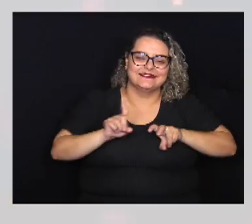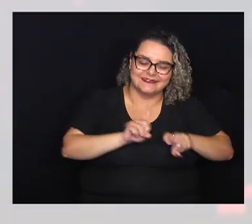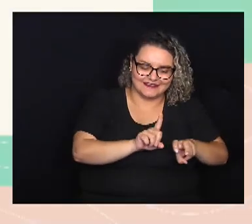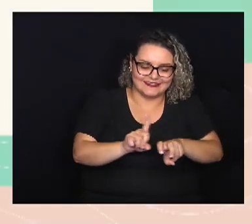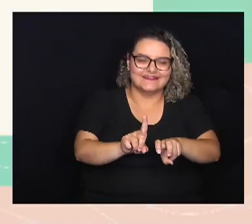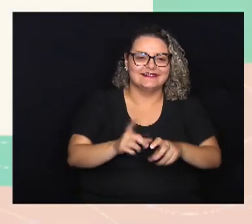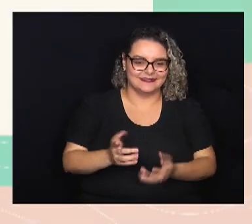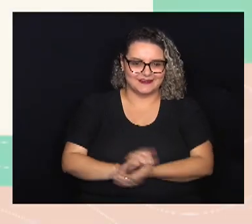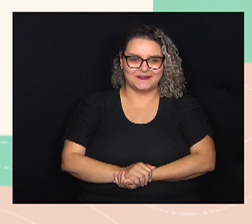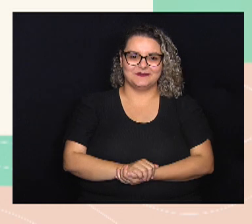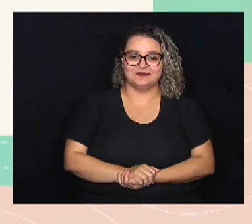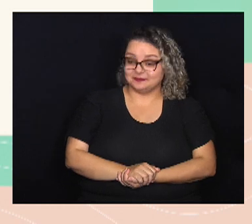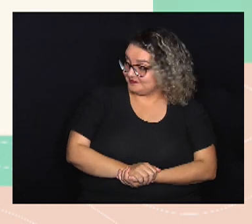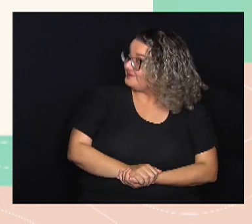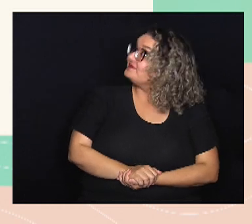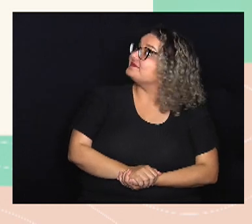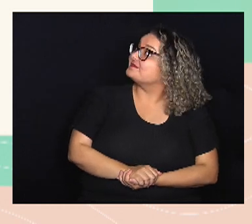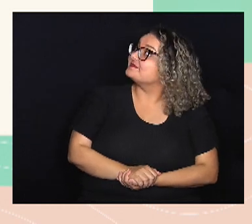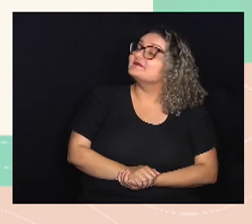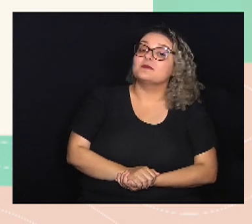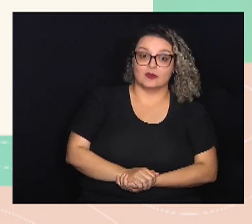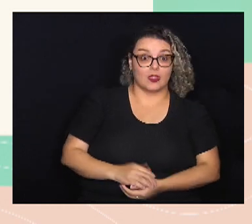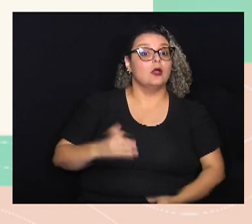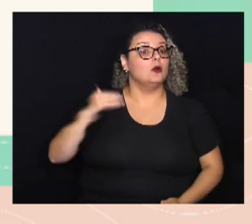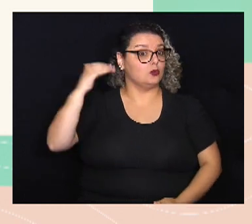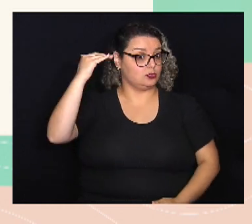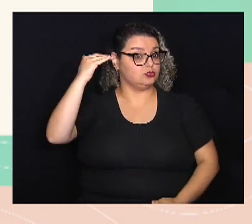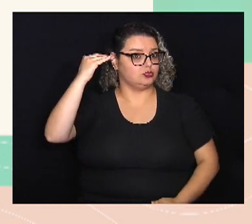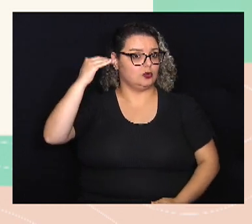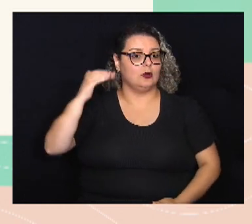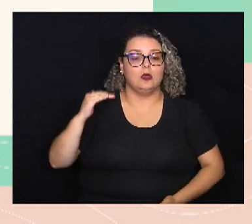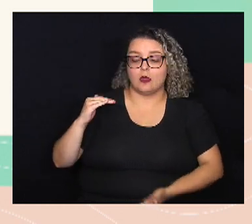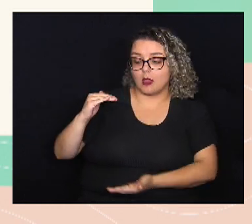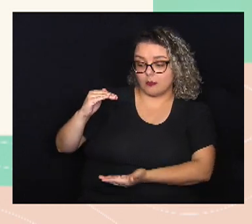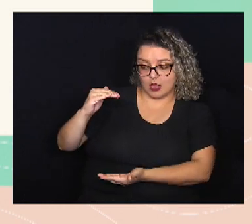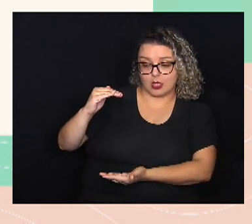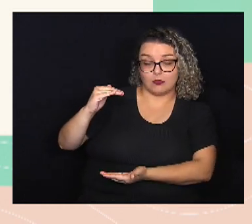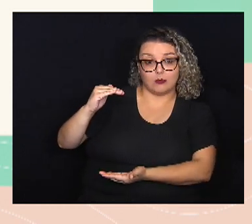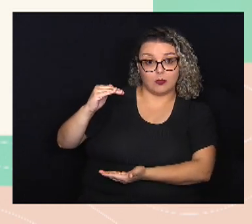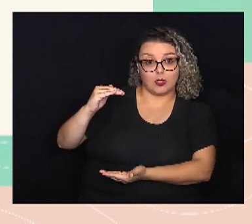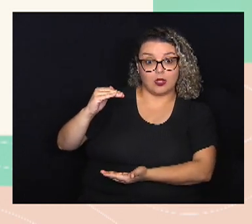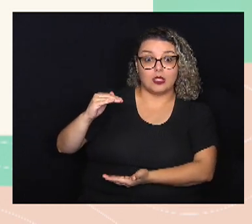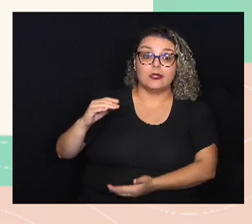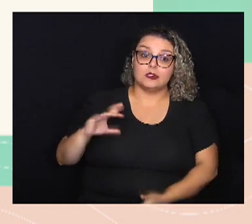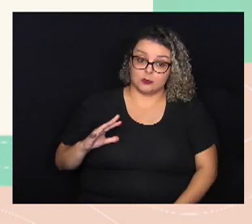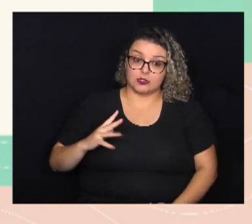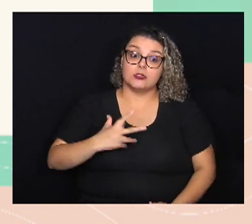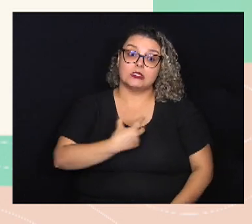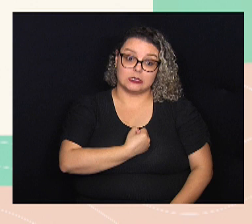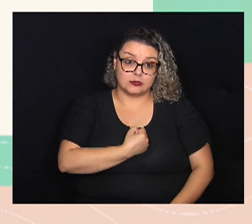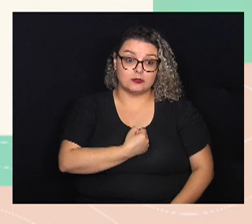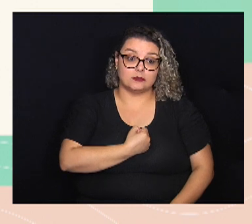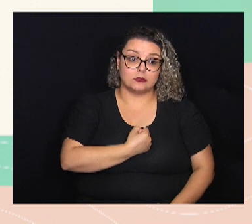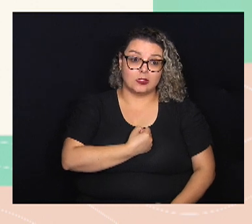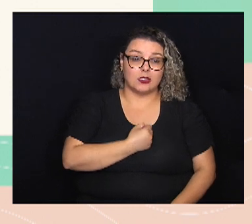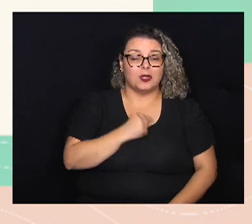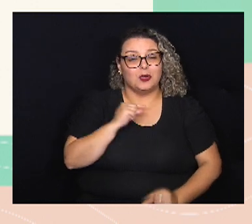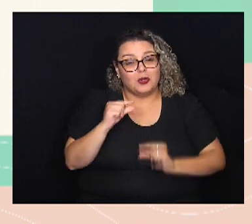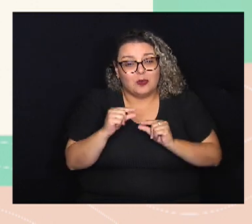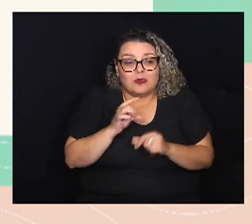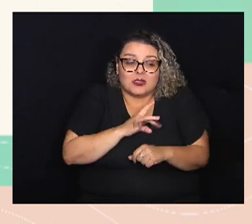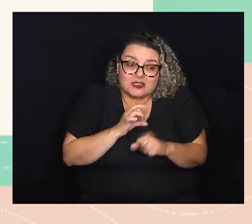pessoas Jiba é um cão adulto porte médio e por ter sido resgatado ainda está um pouco